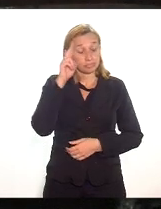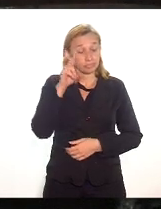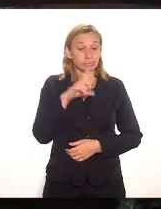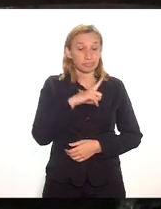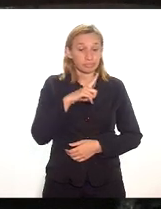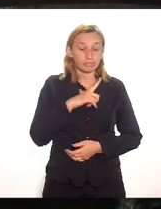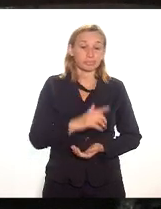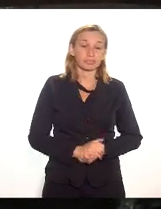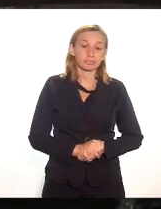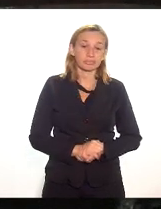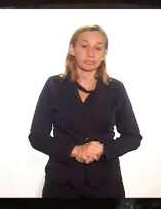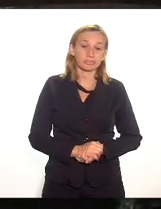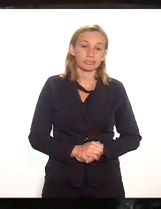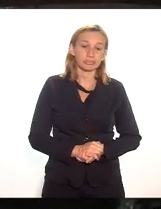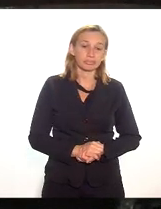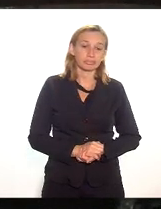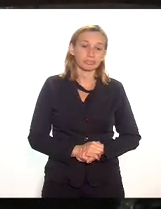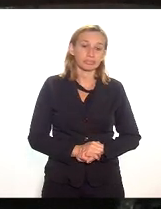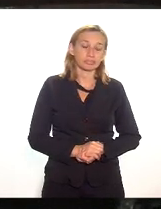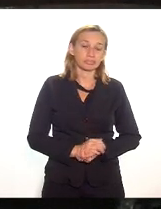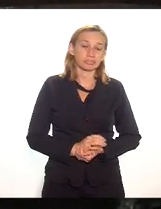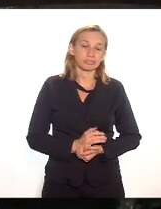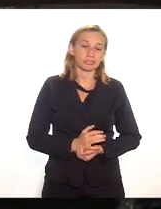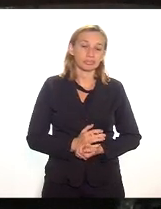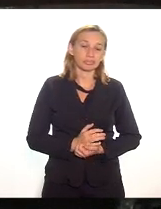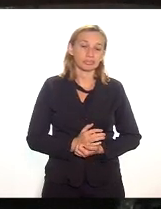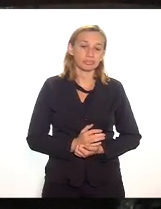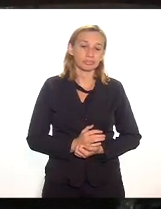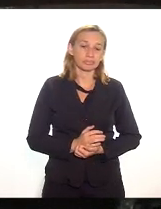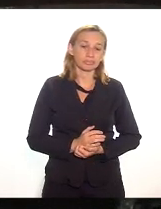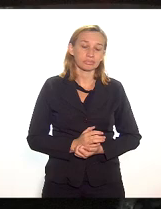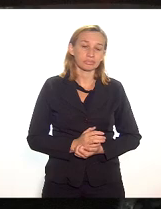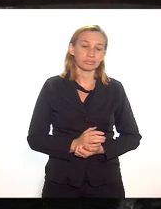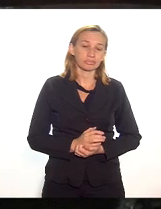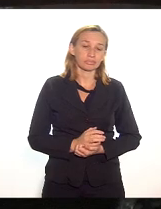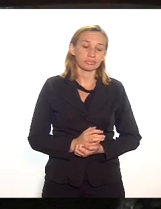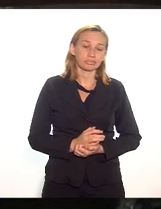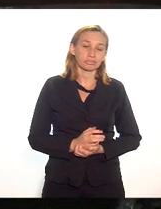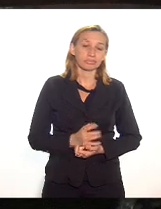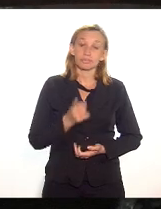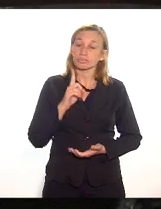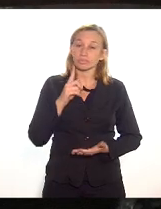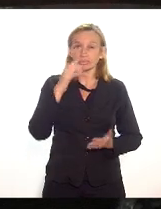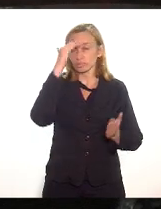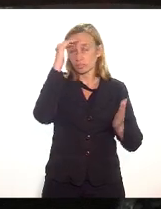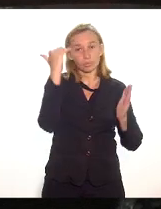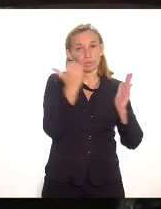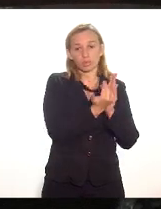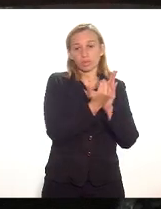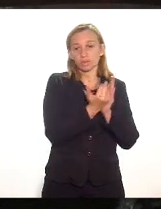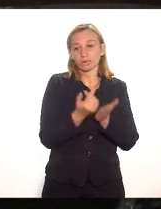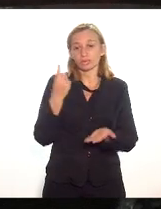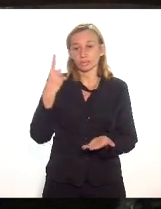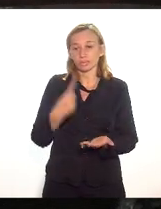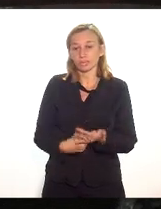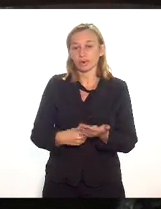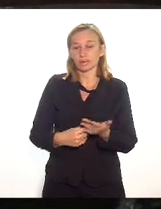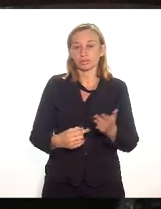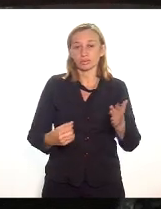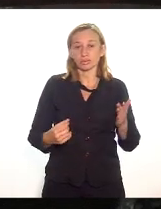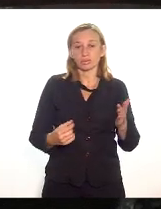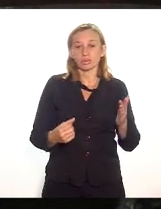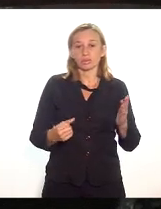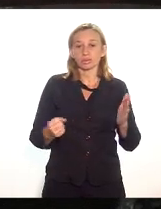existe a violação do Pacto Federativo. E isso faz toda a diferença para as